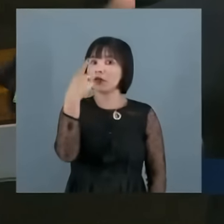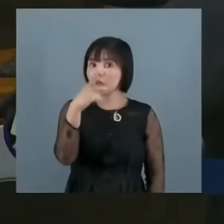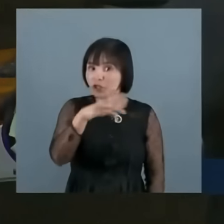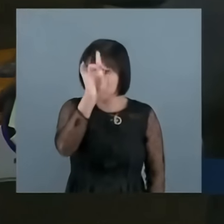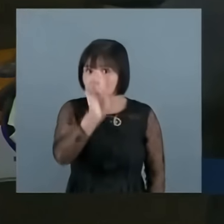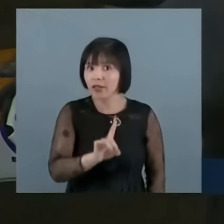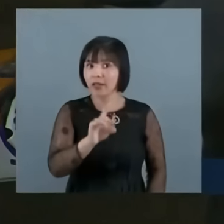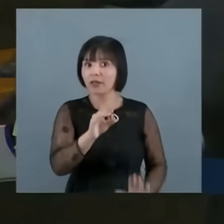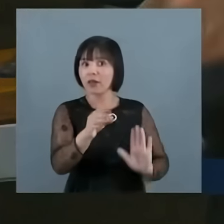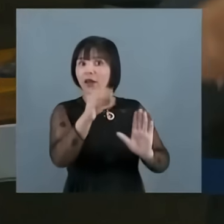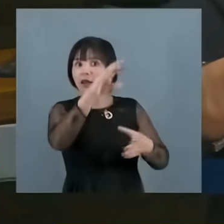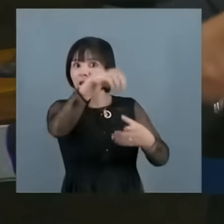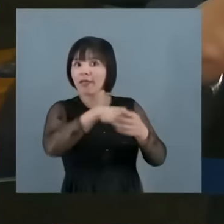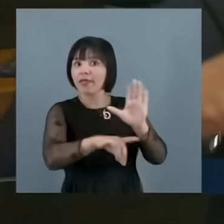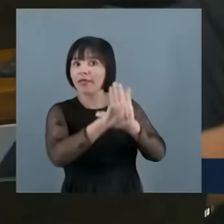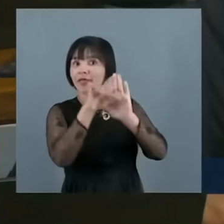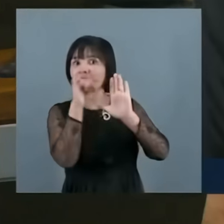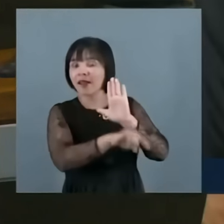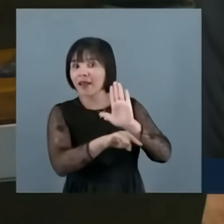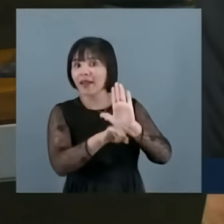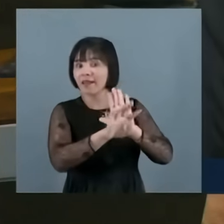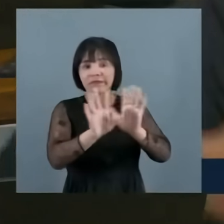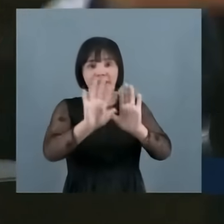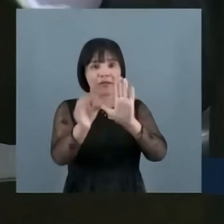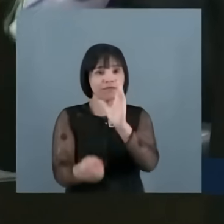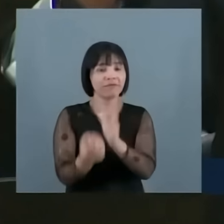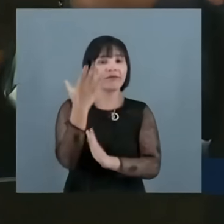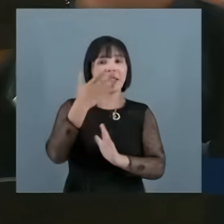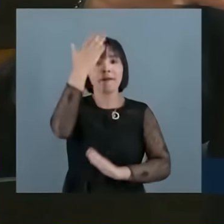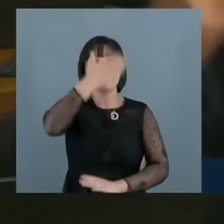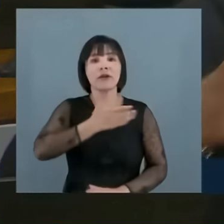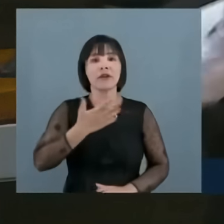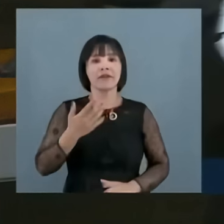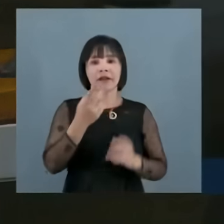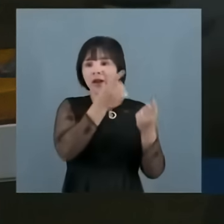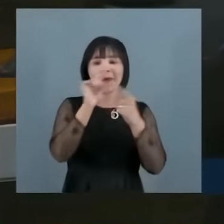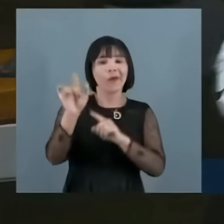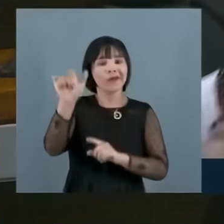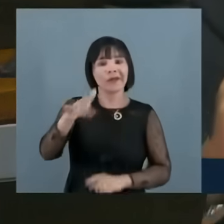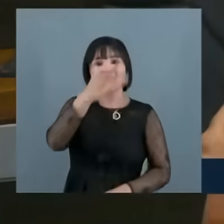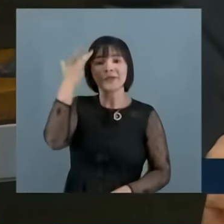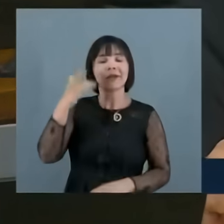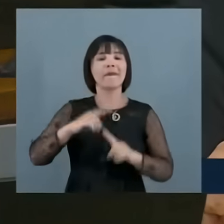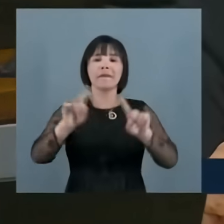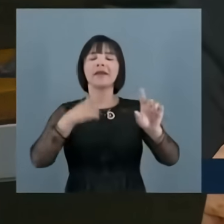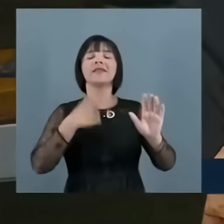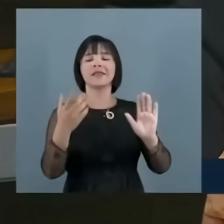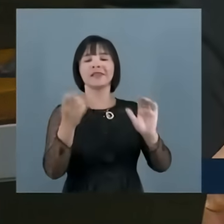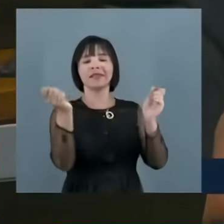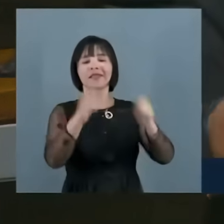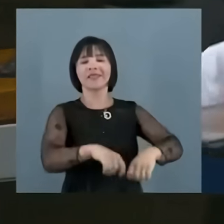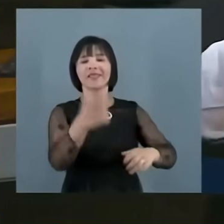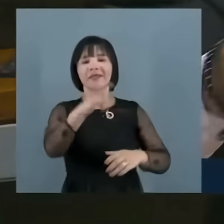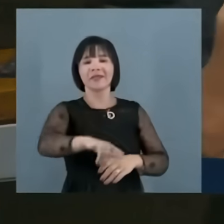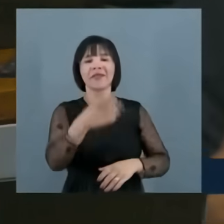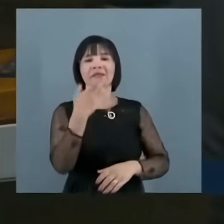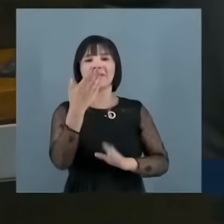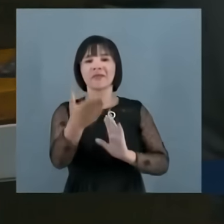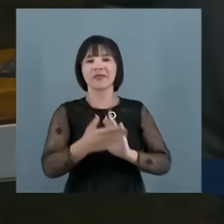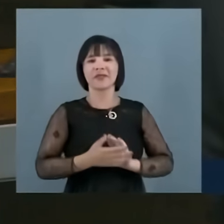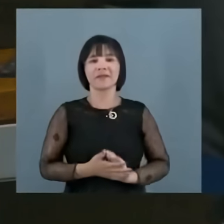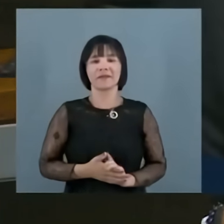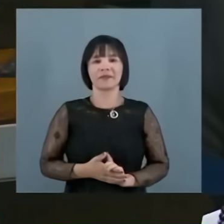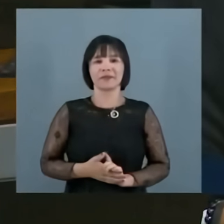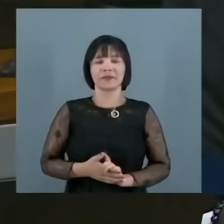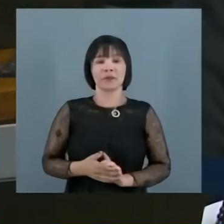seu, está na lei, de não criar provas contra si. Nem precisava recorrer, mas eles recorrem. Aí o que me